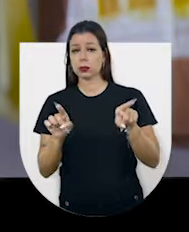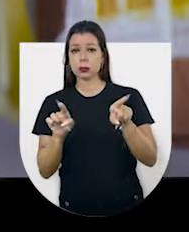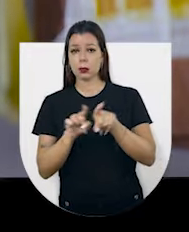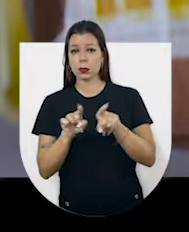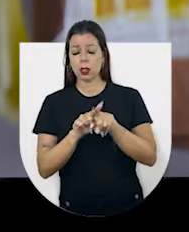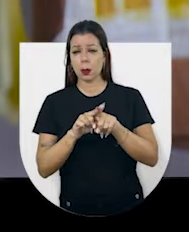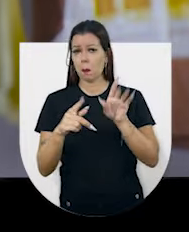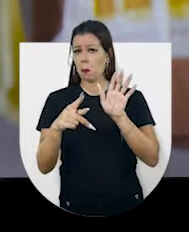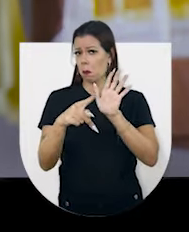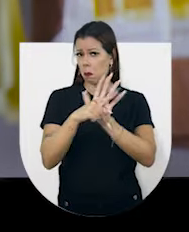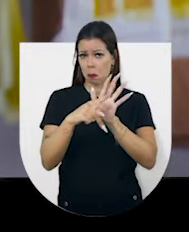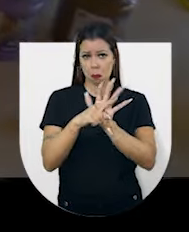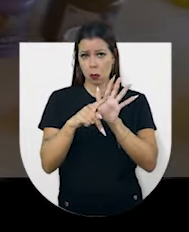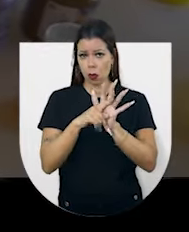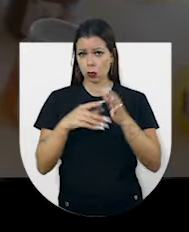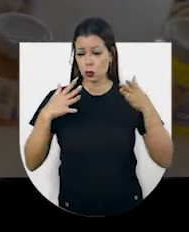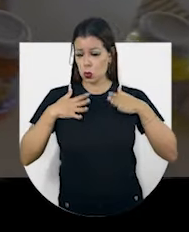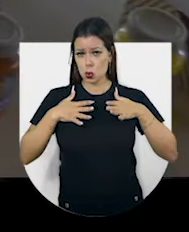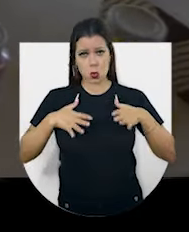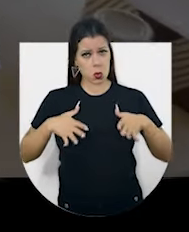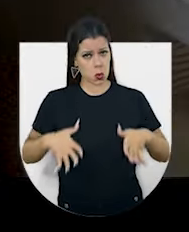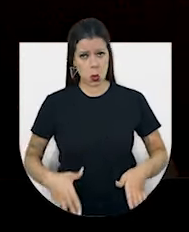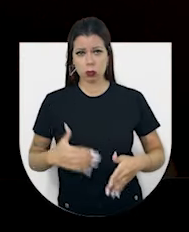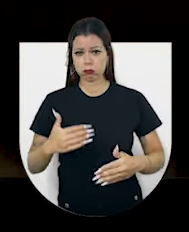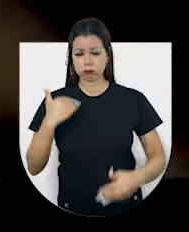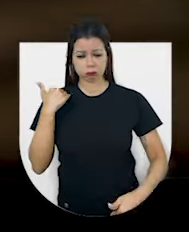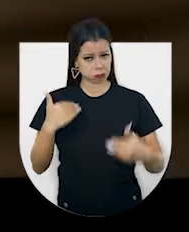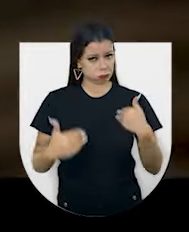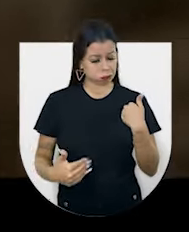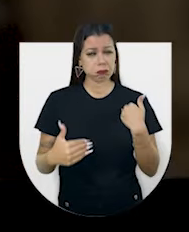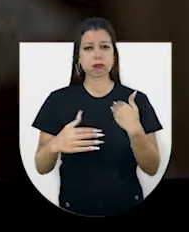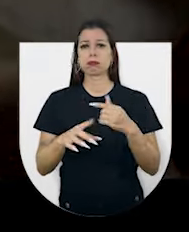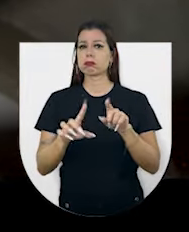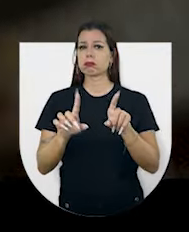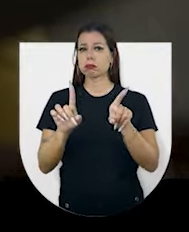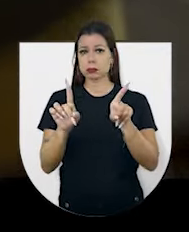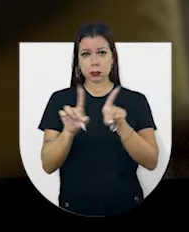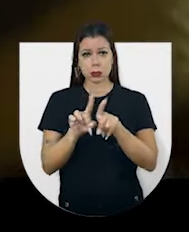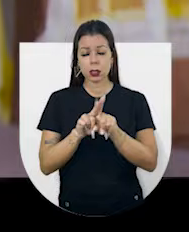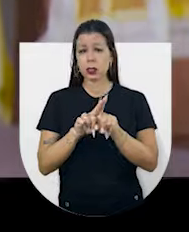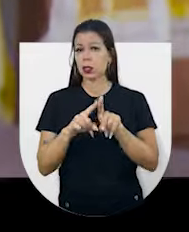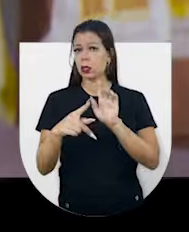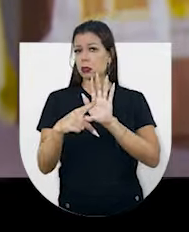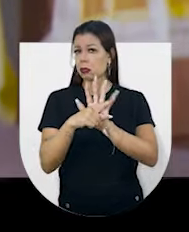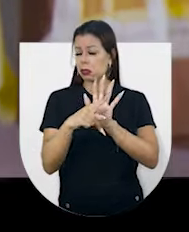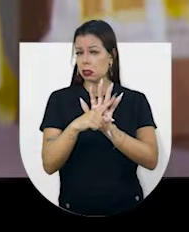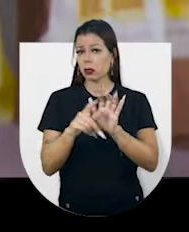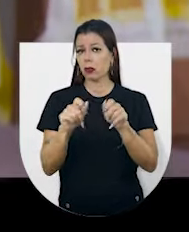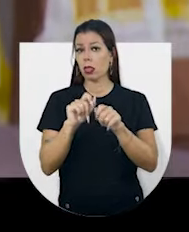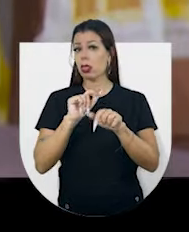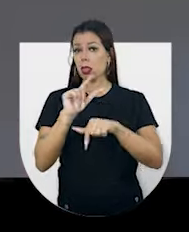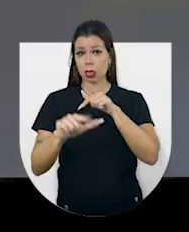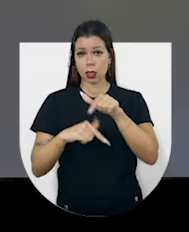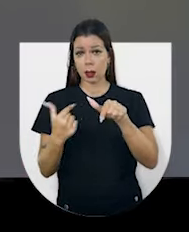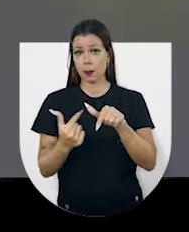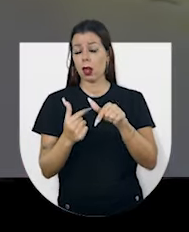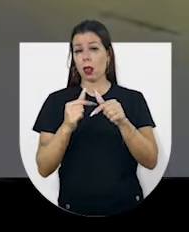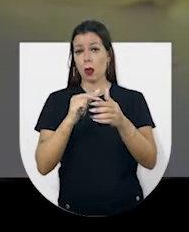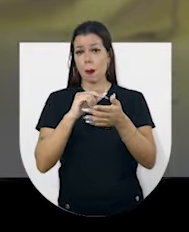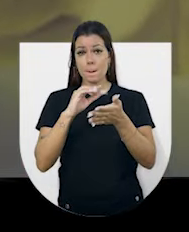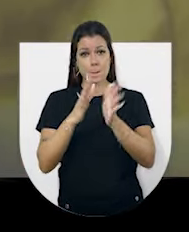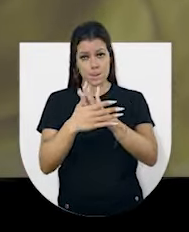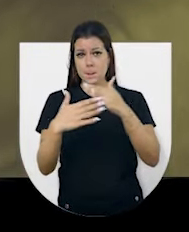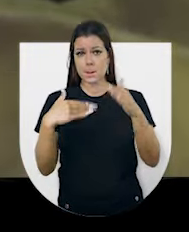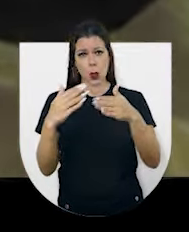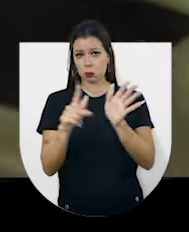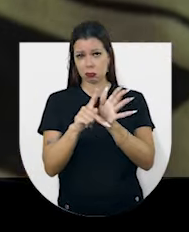também crio peças, né? Com vestidos, conjuntos. E também na peça eu faço o trabalho manual